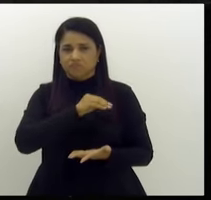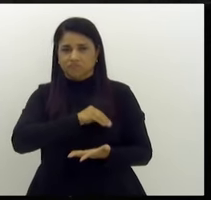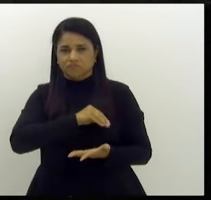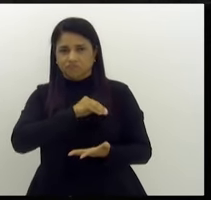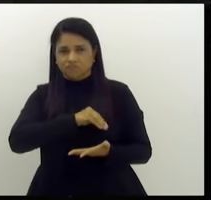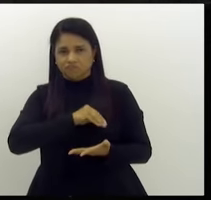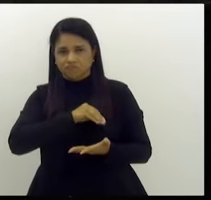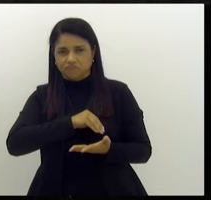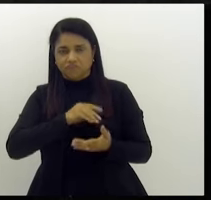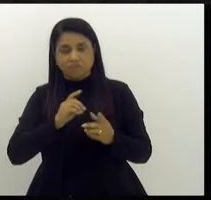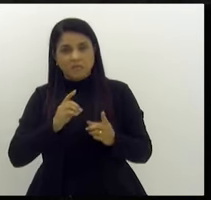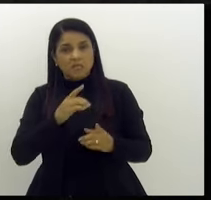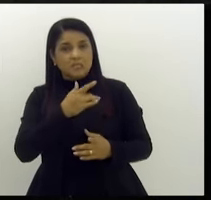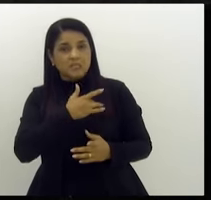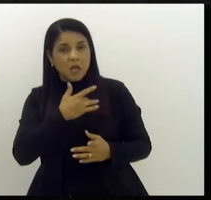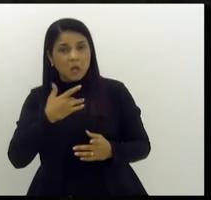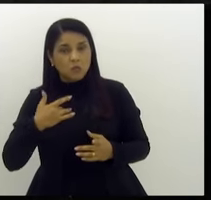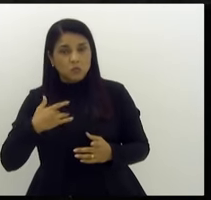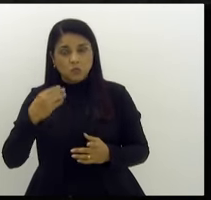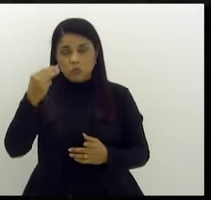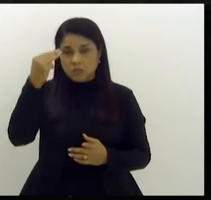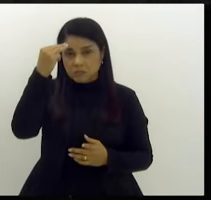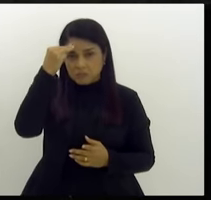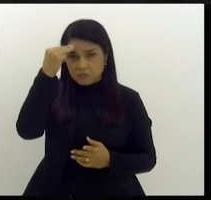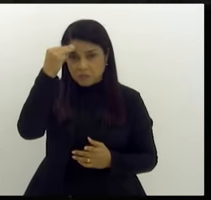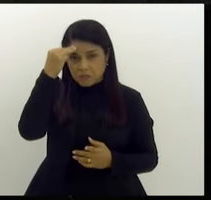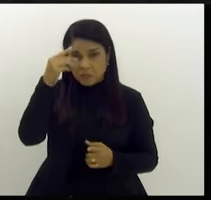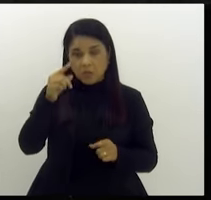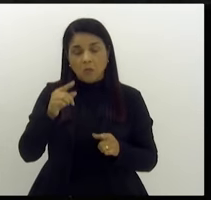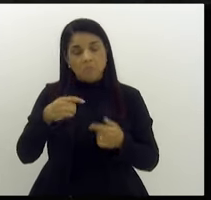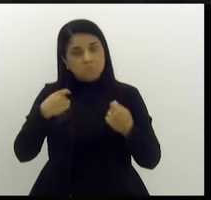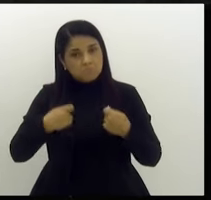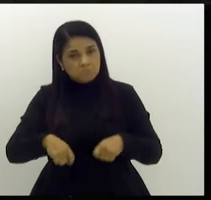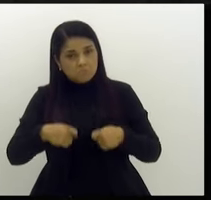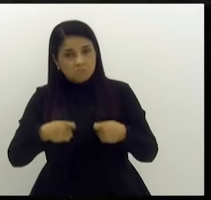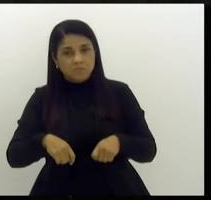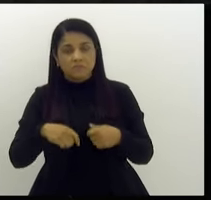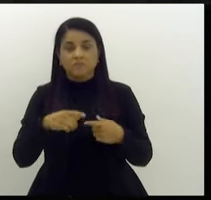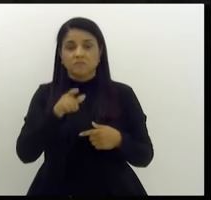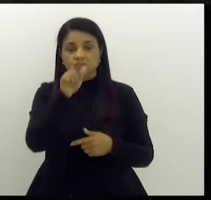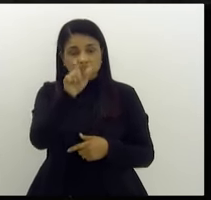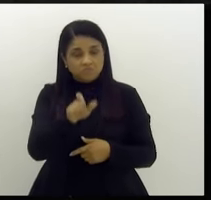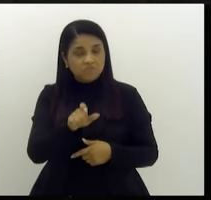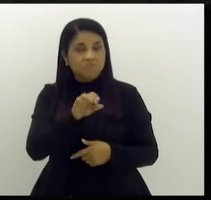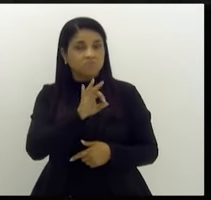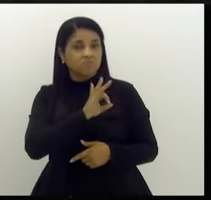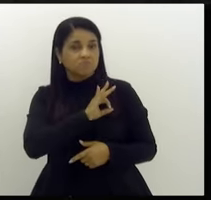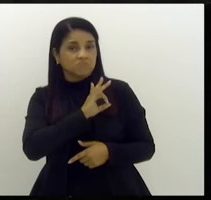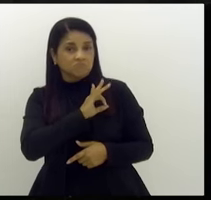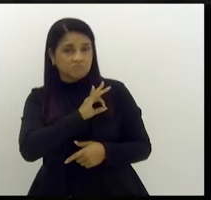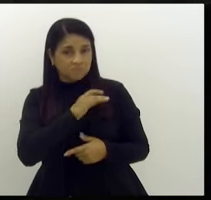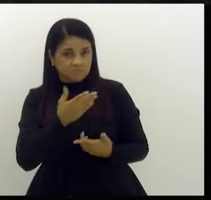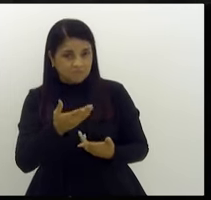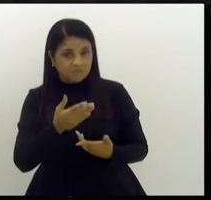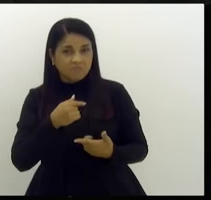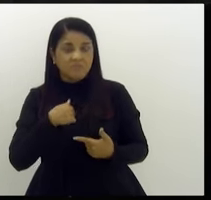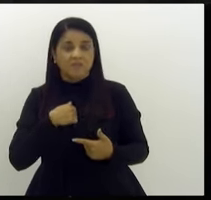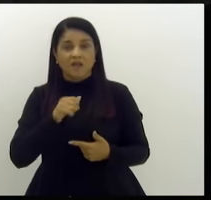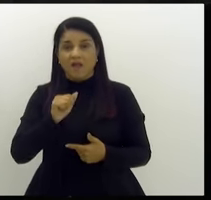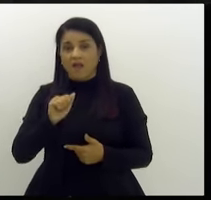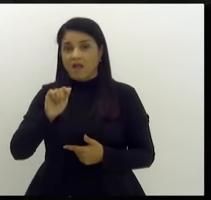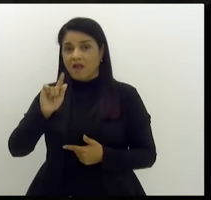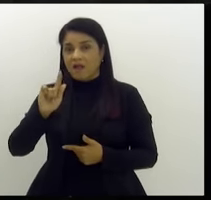assistência de saúde e saúde mental que é tão necessária para os agentes eh tem um vício né de